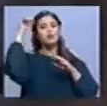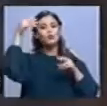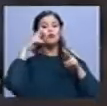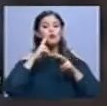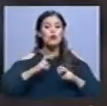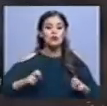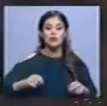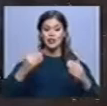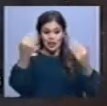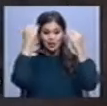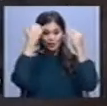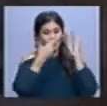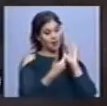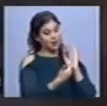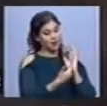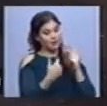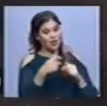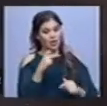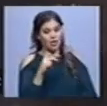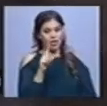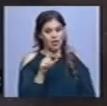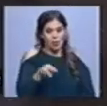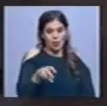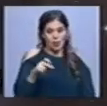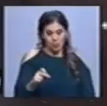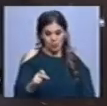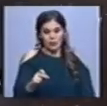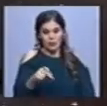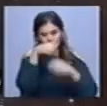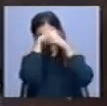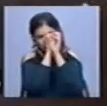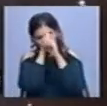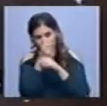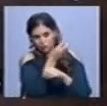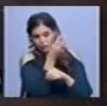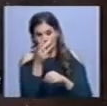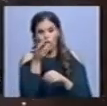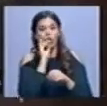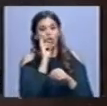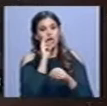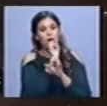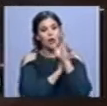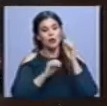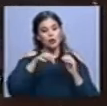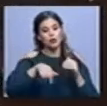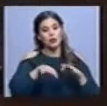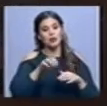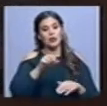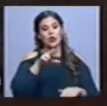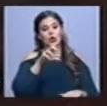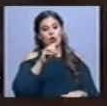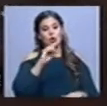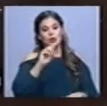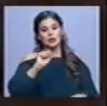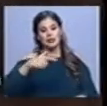notícia vem do ALMA, o conjunto de radiotelescópios do Observatório Europeu do Sul, mas também da sonda Rosetta, que nós conhecemos que andou a